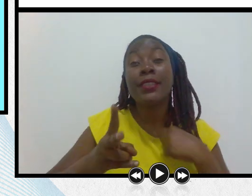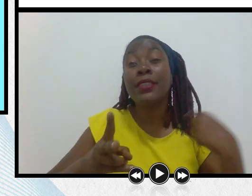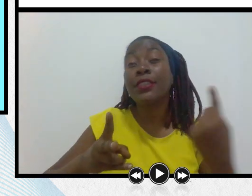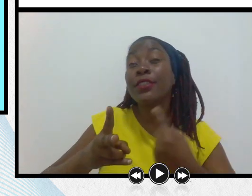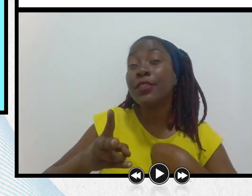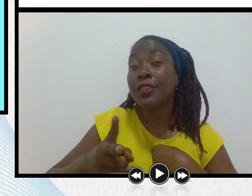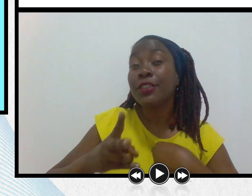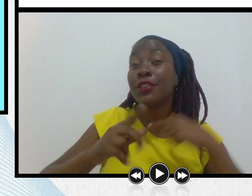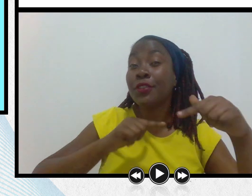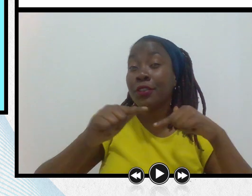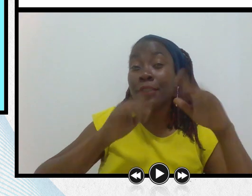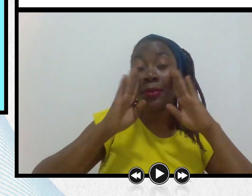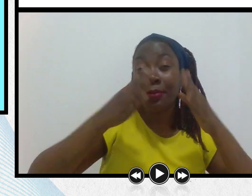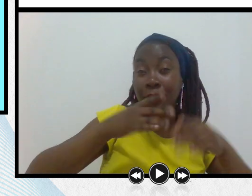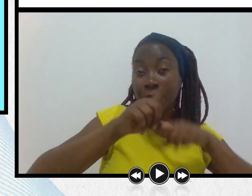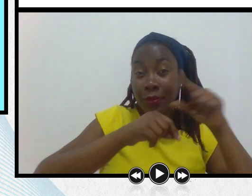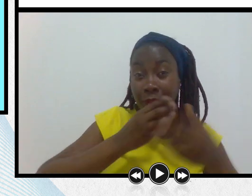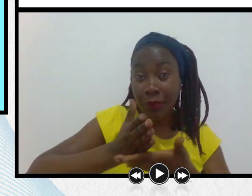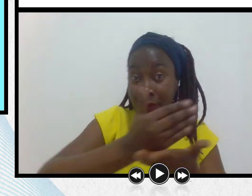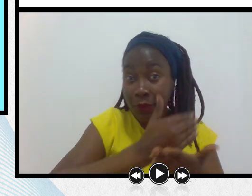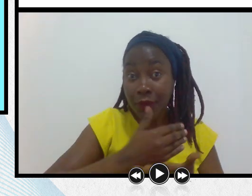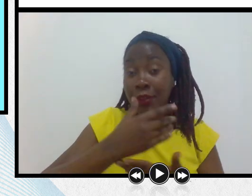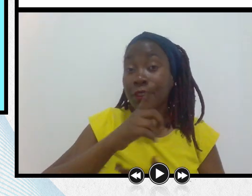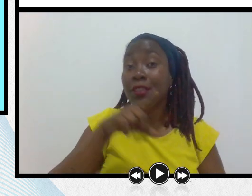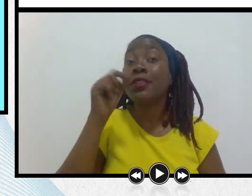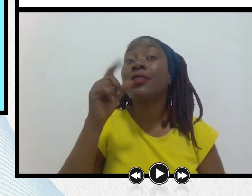gente for trabalhar com coleta de água, preferir